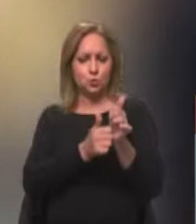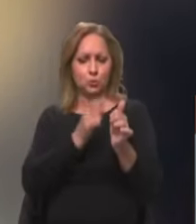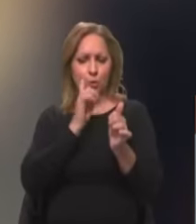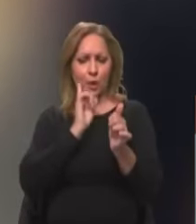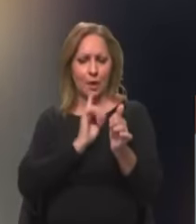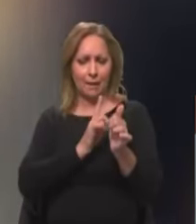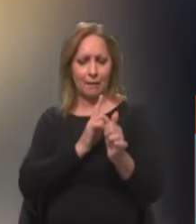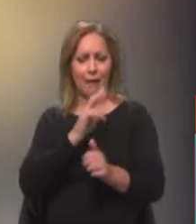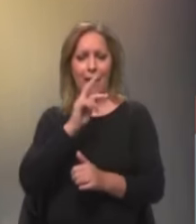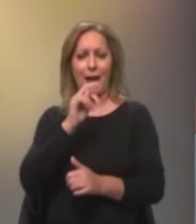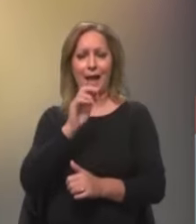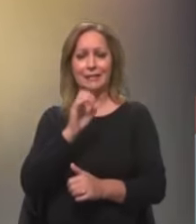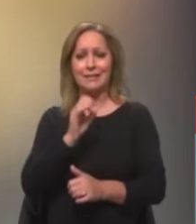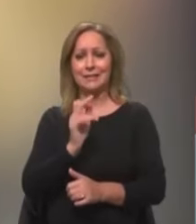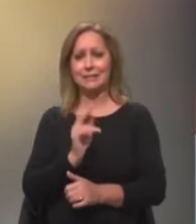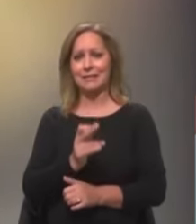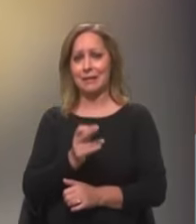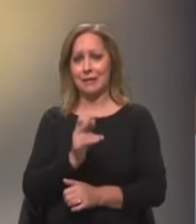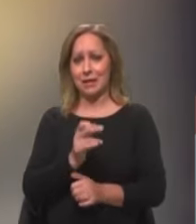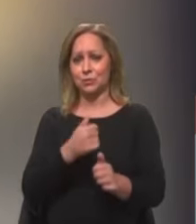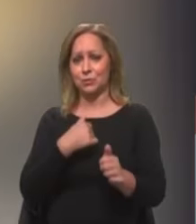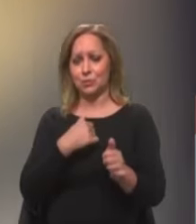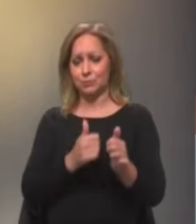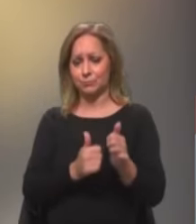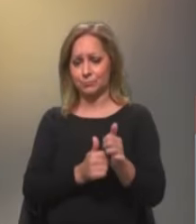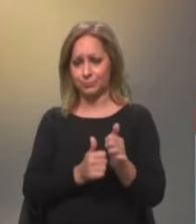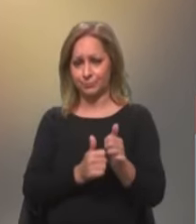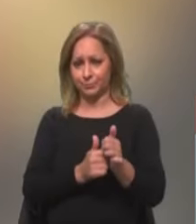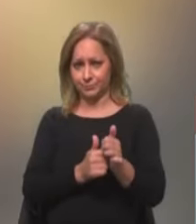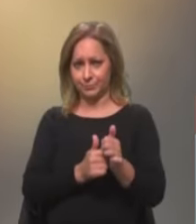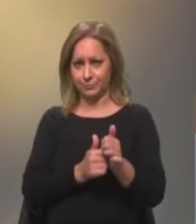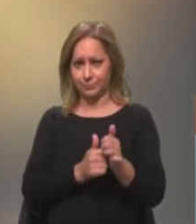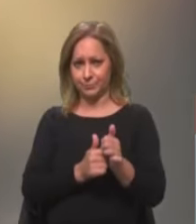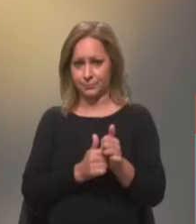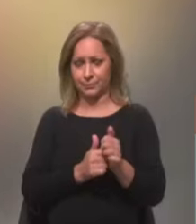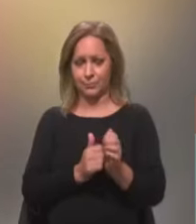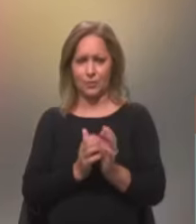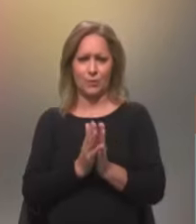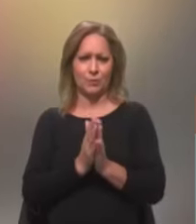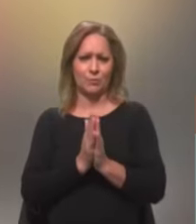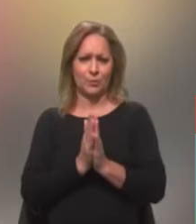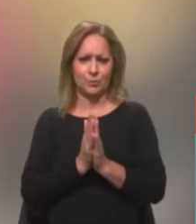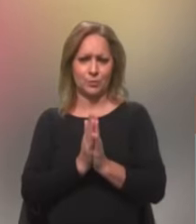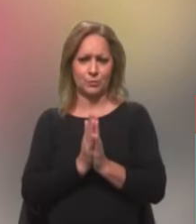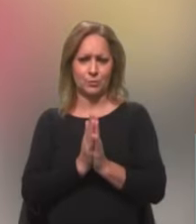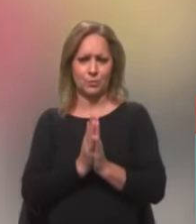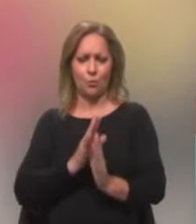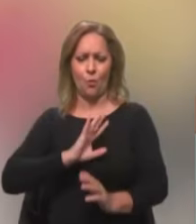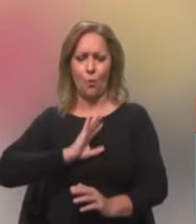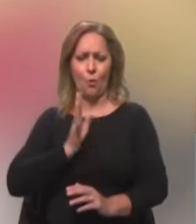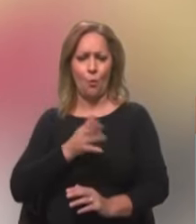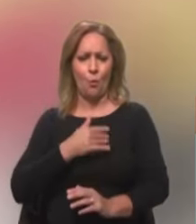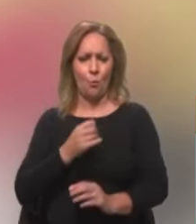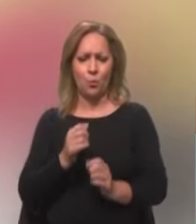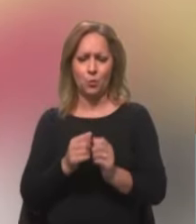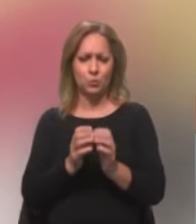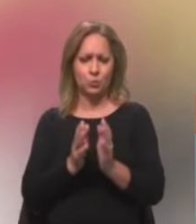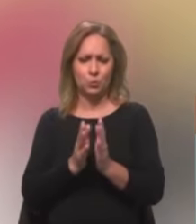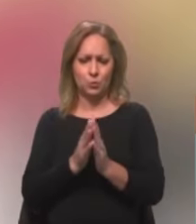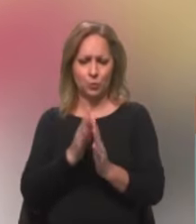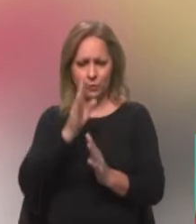há 30 anos e, por amor de Deus, todo mundo, o mundo inteiro